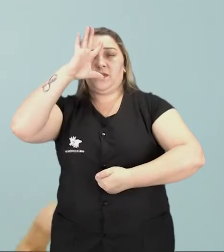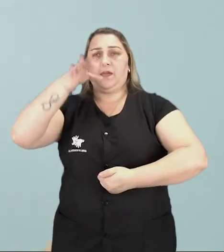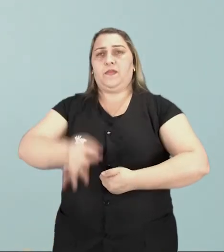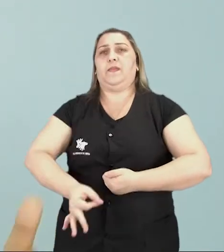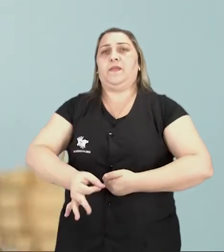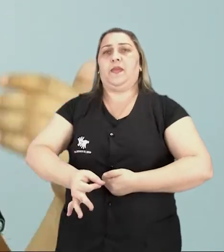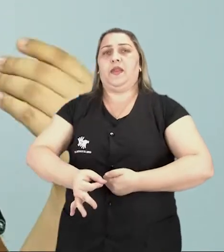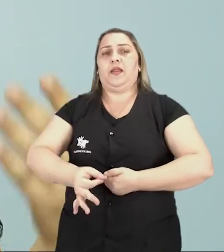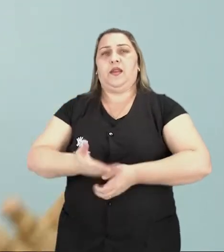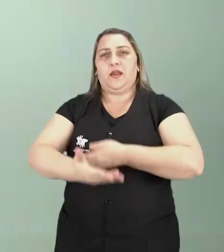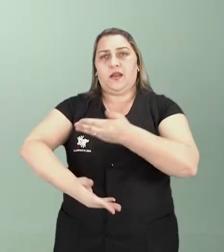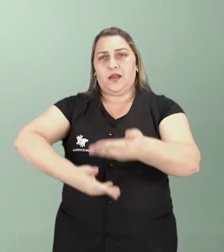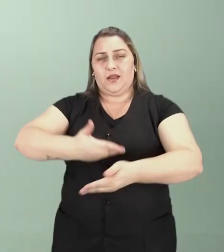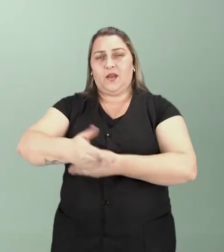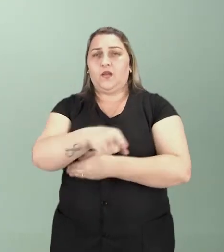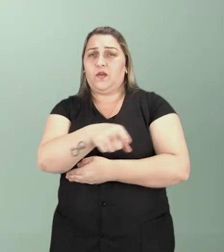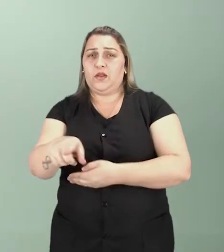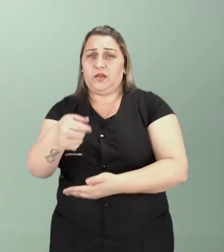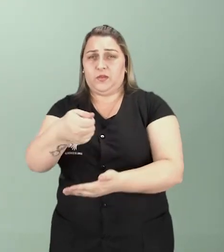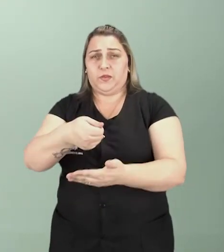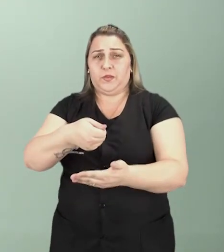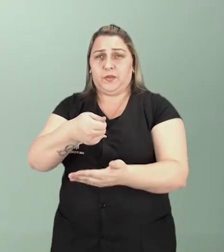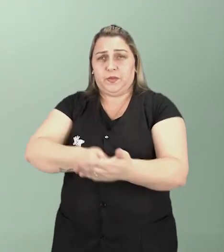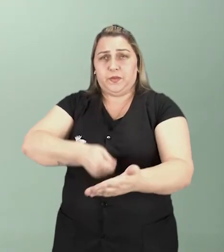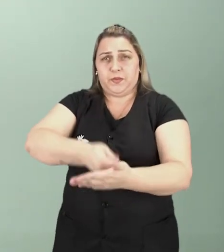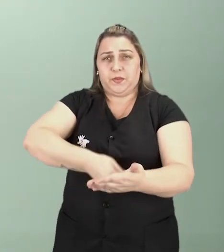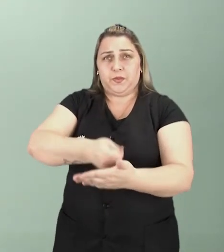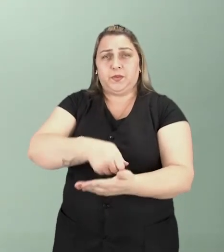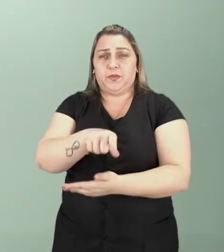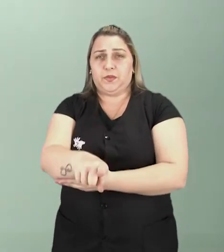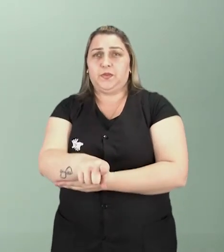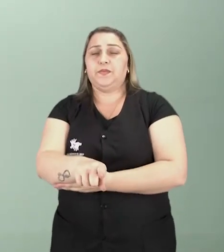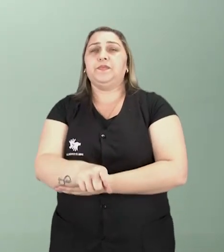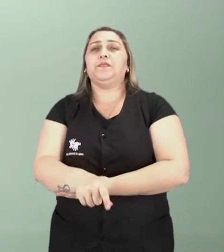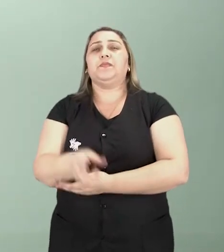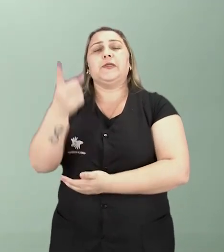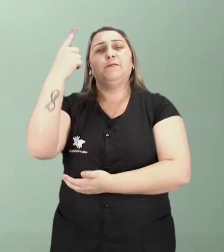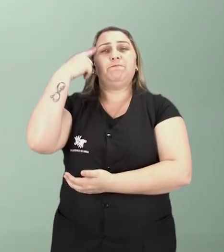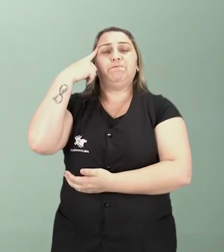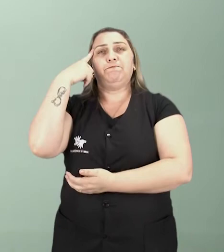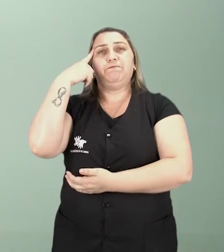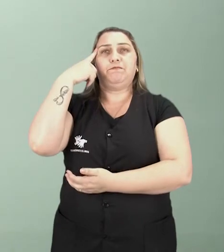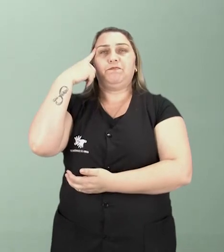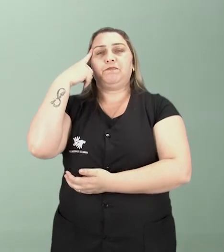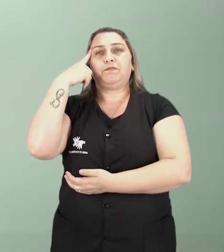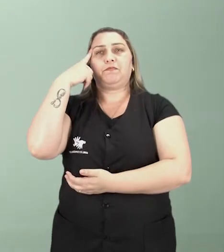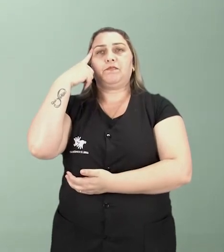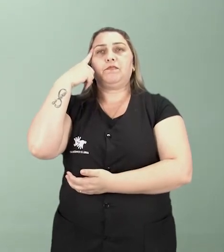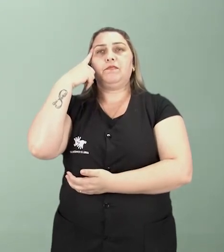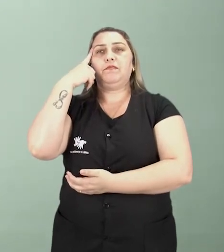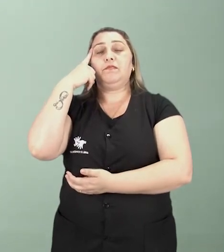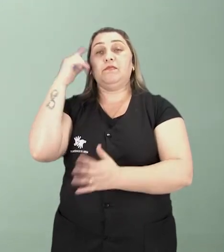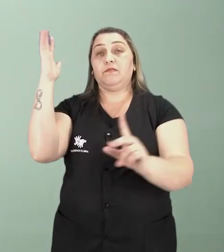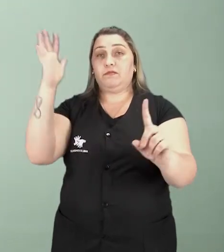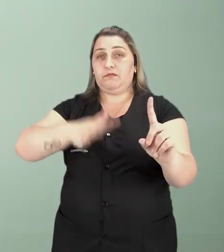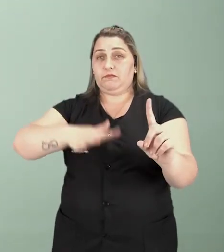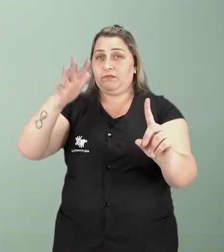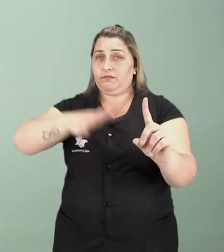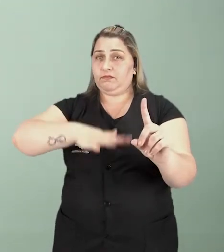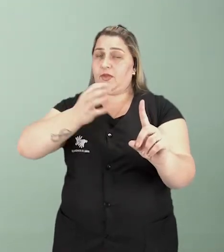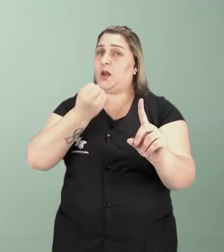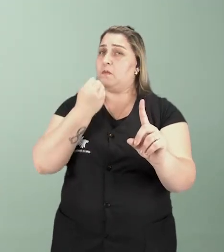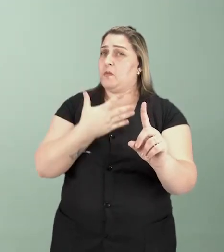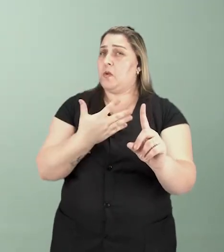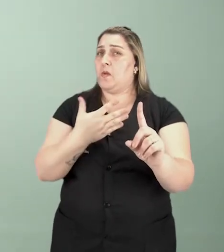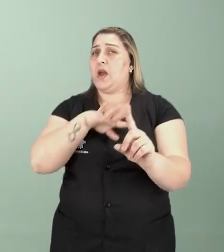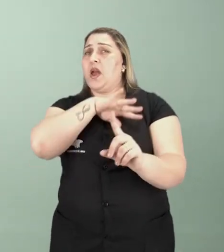decisões relacionadas ao que ela está impondo para você, tá? Cabe aí uma reflexão, né, sobre essa influência, se essa influência é